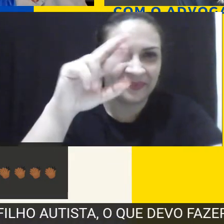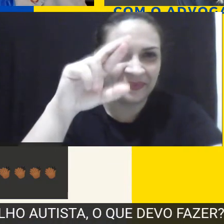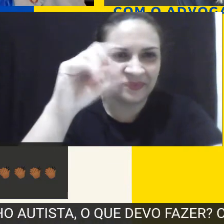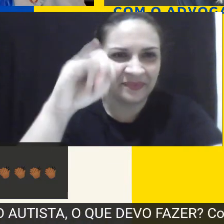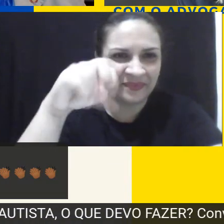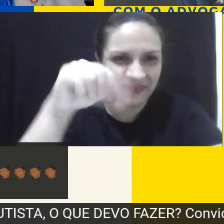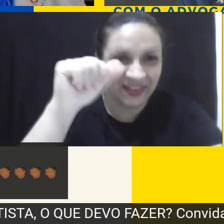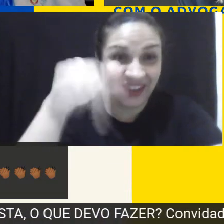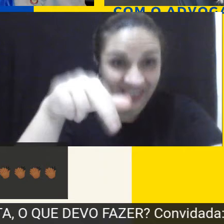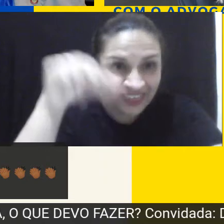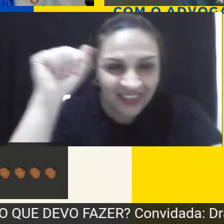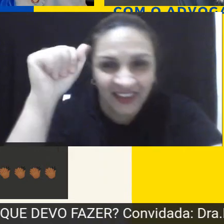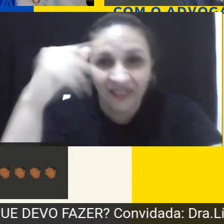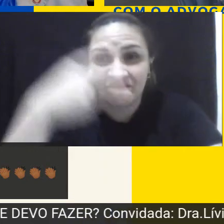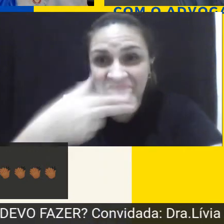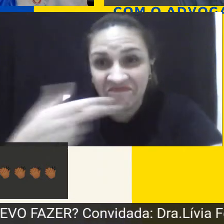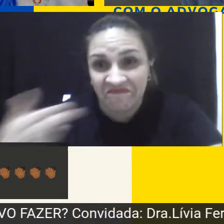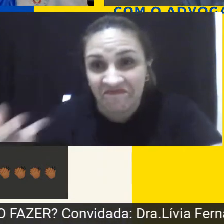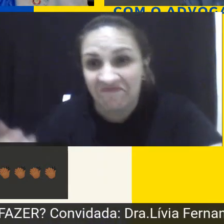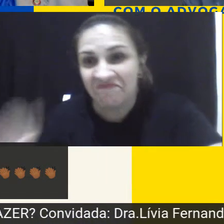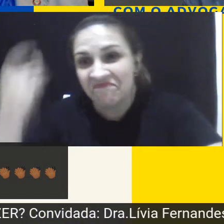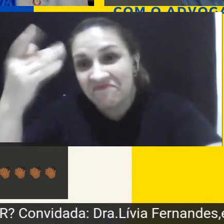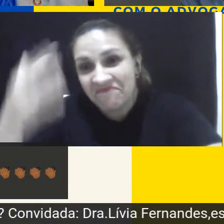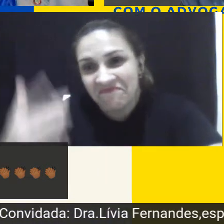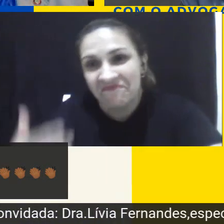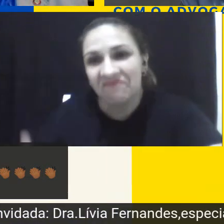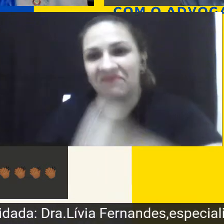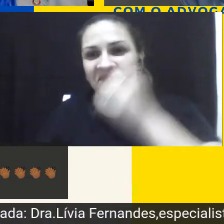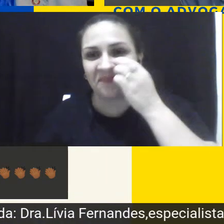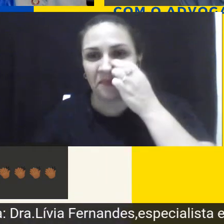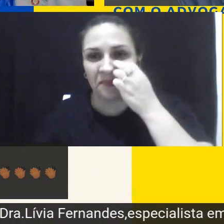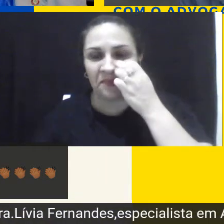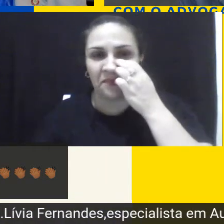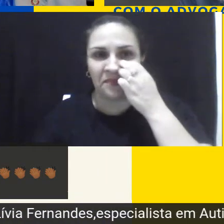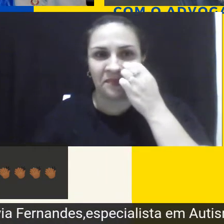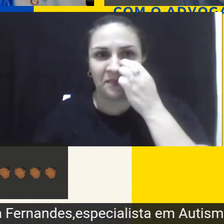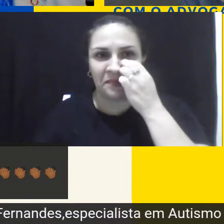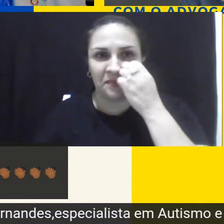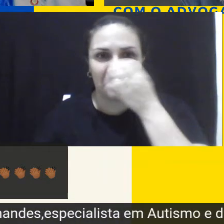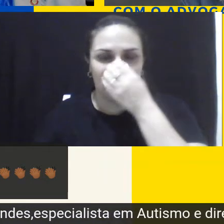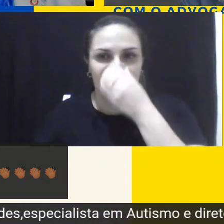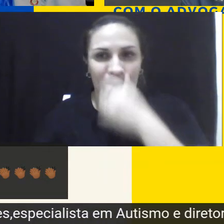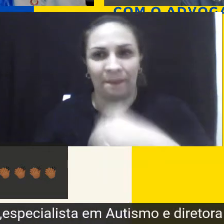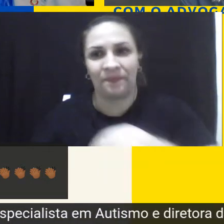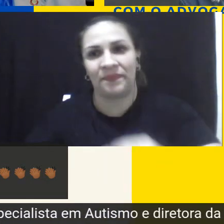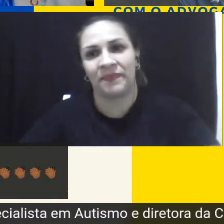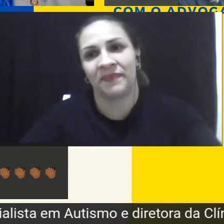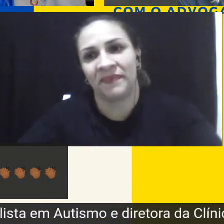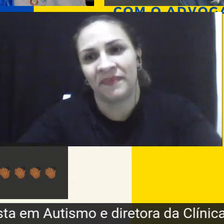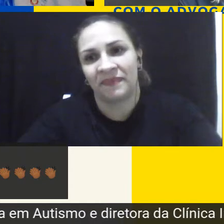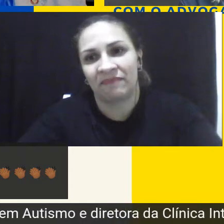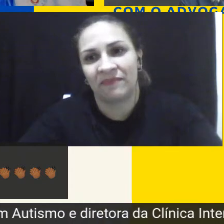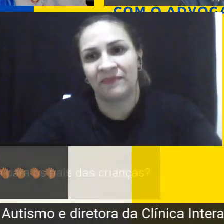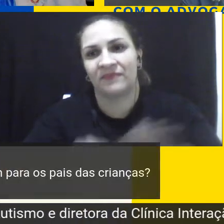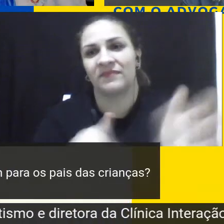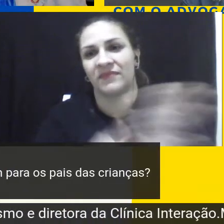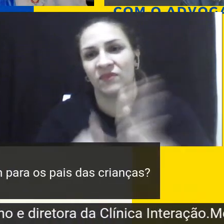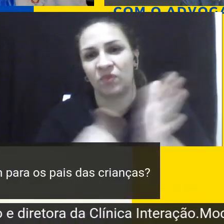Olha, tem muito. Eu vou pegar aqui as perguntas, porque senão não vamos conseguir.